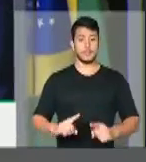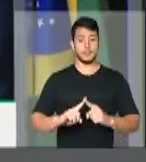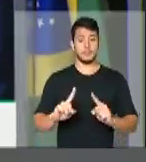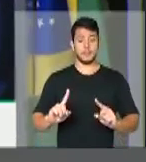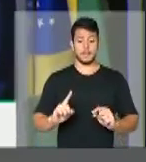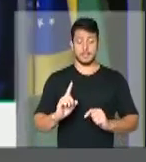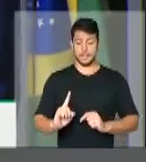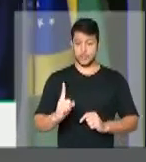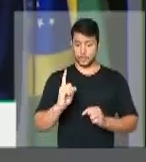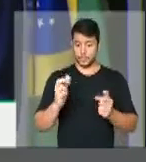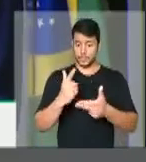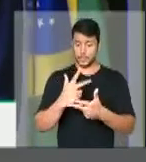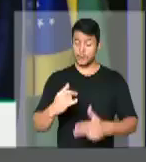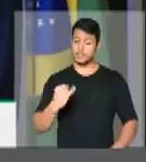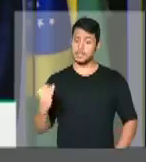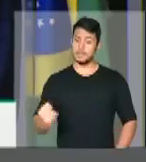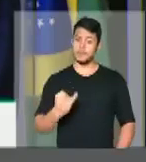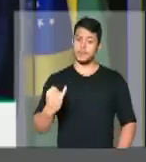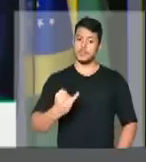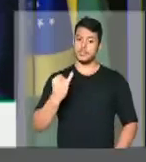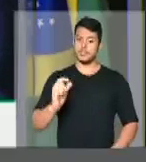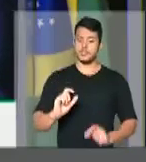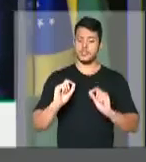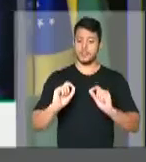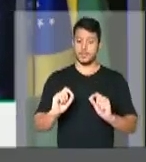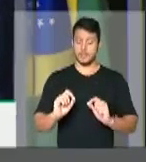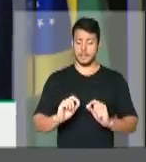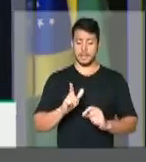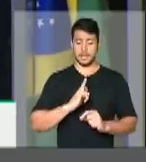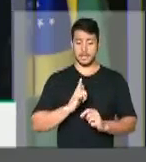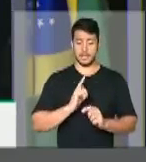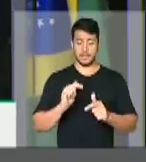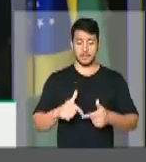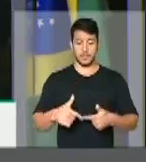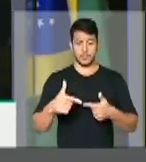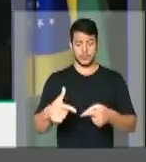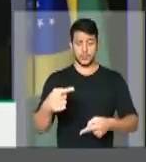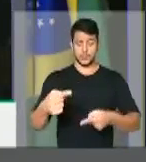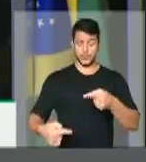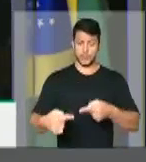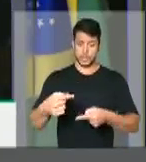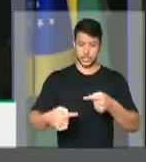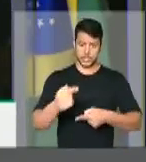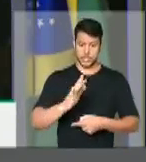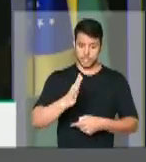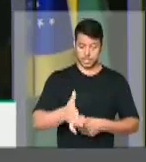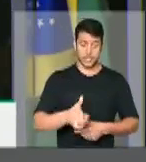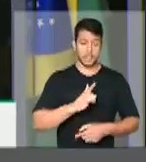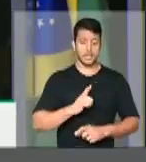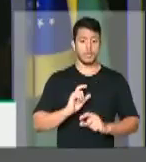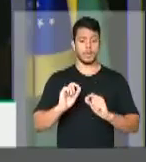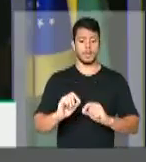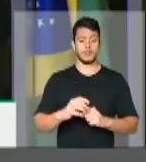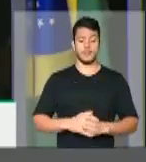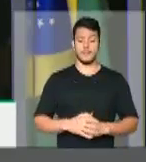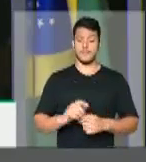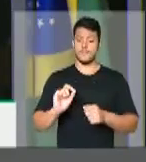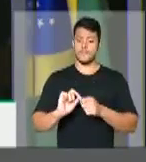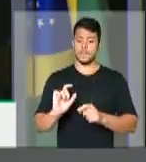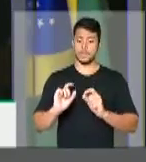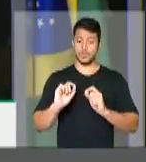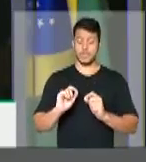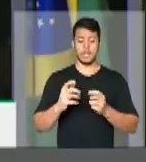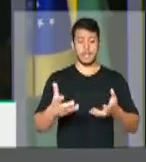fato importante que das articulações políticas que levaram à invocação do AI-5, ele fez questão que vigorasse no